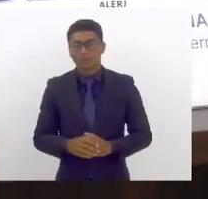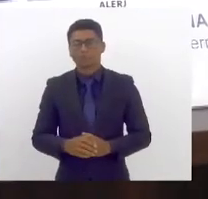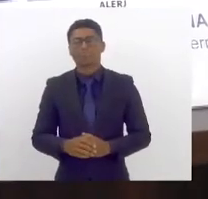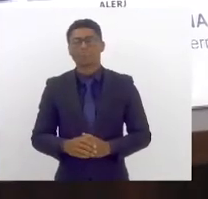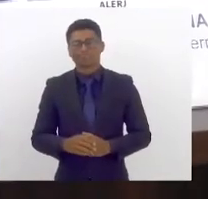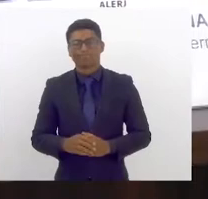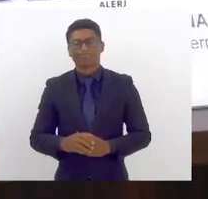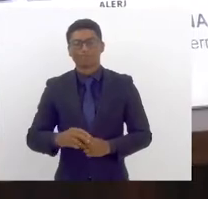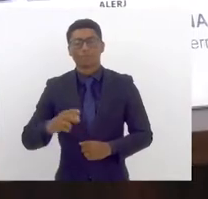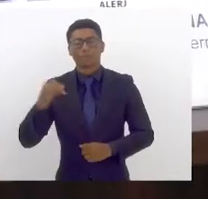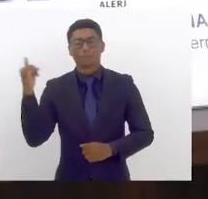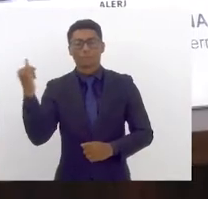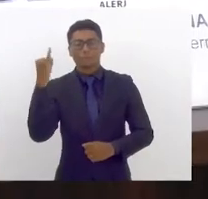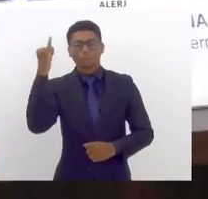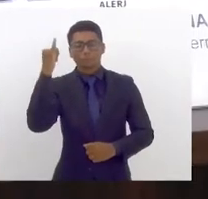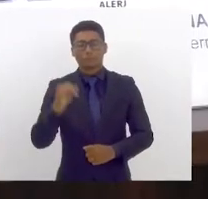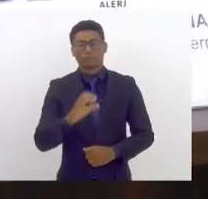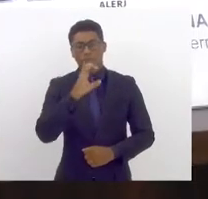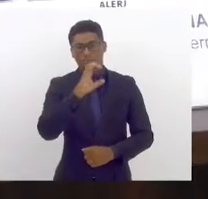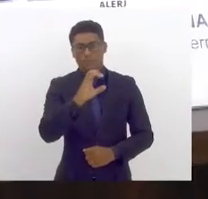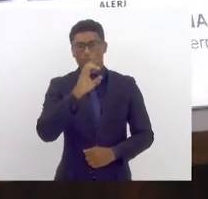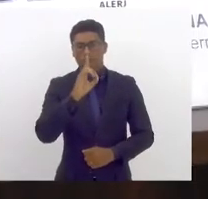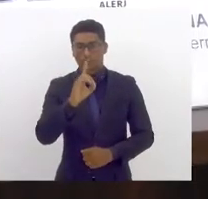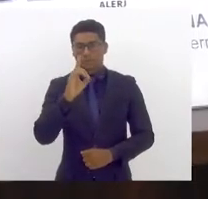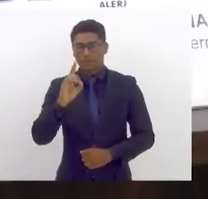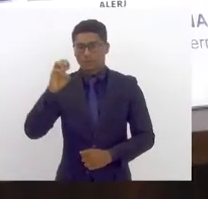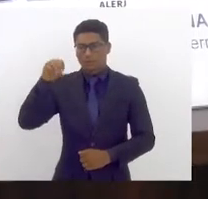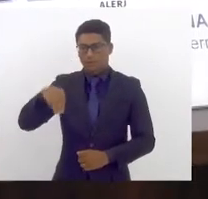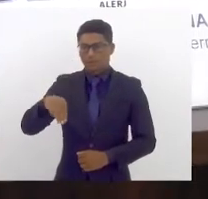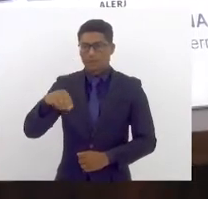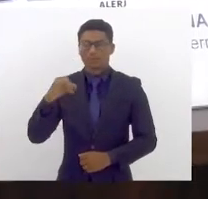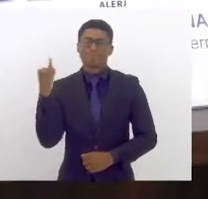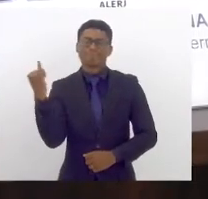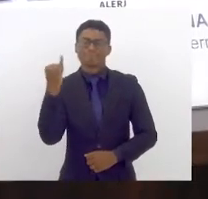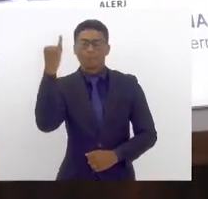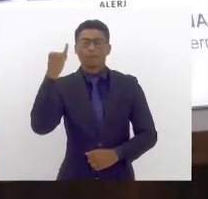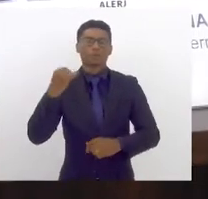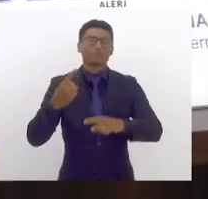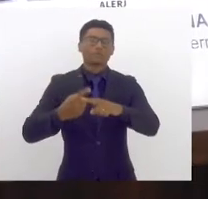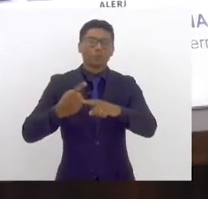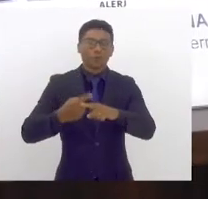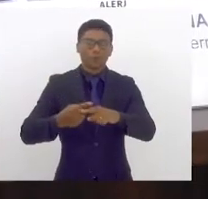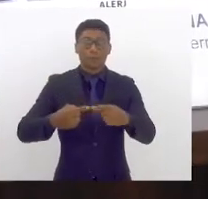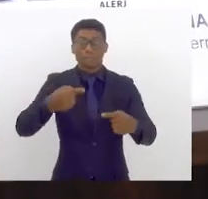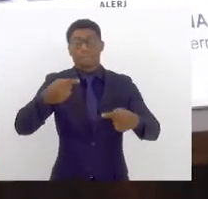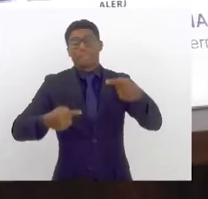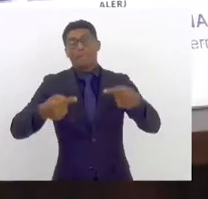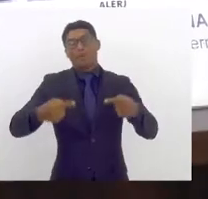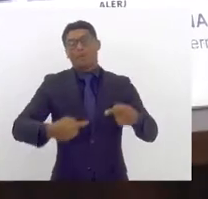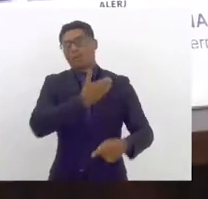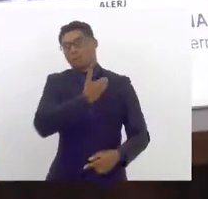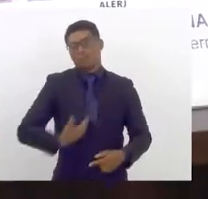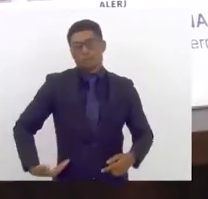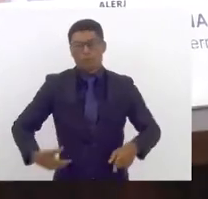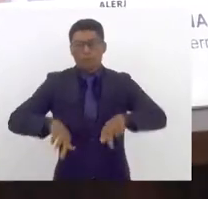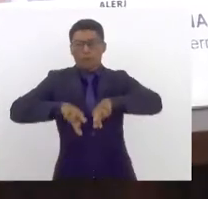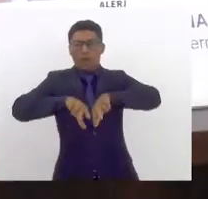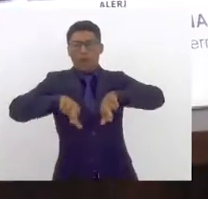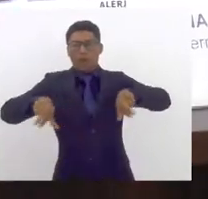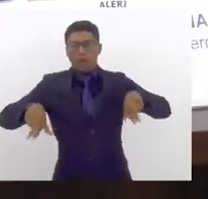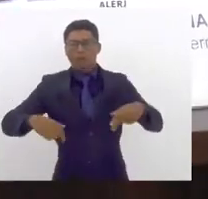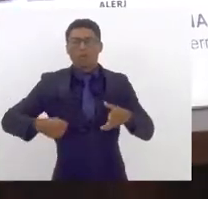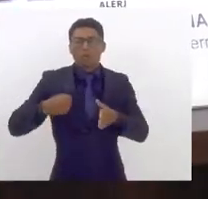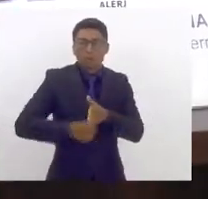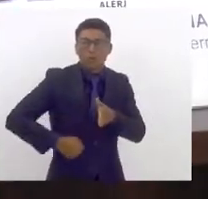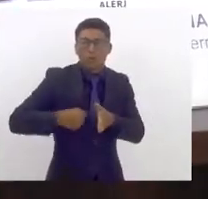importância da cddm pela luta pelas políticas públicas porque enquanto o usuária